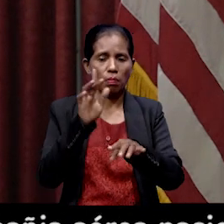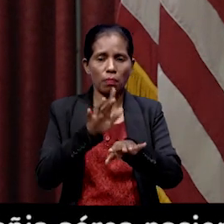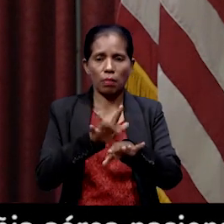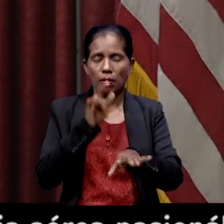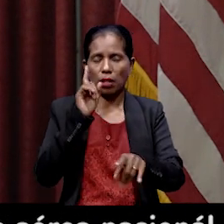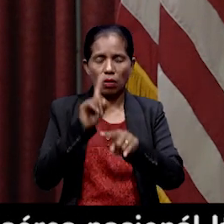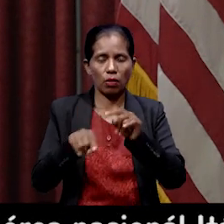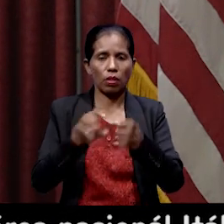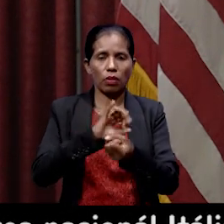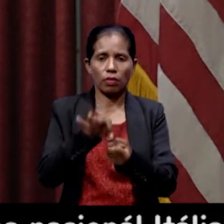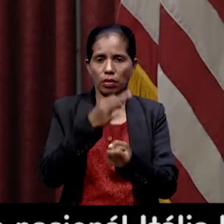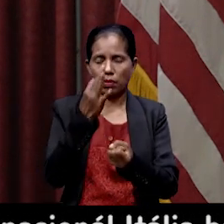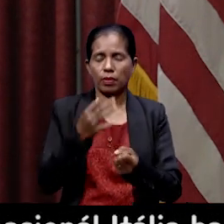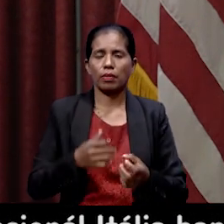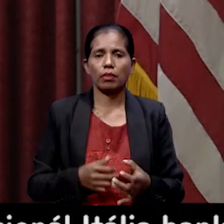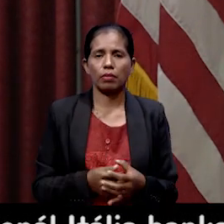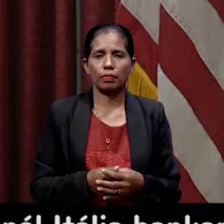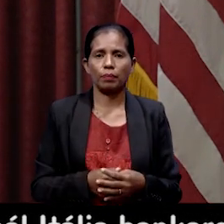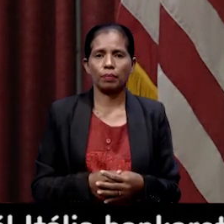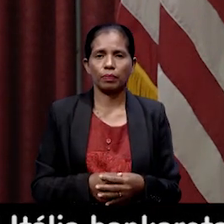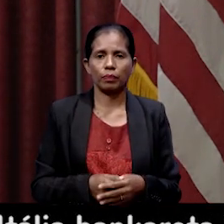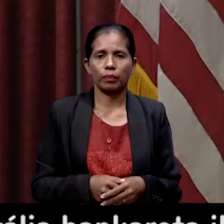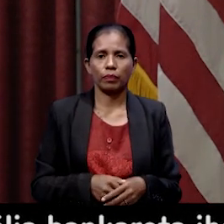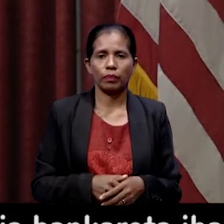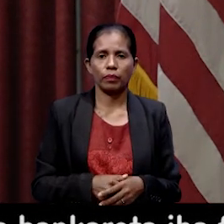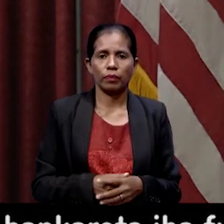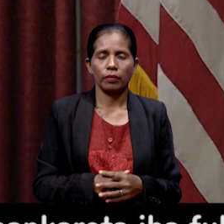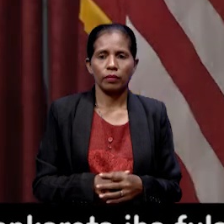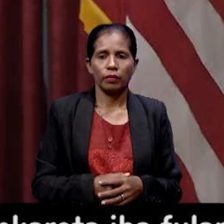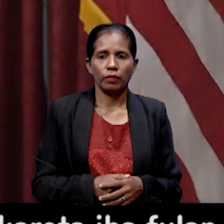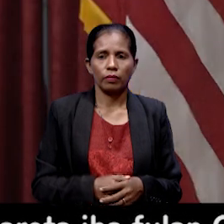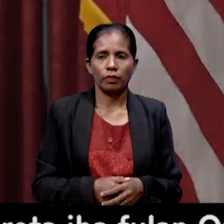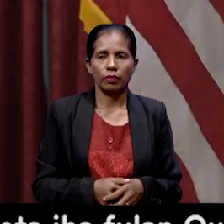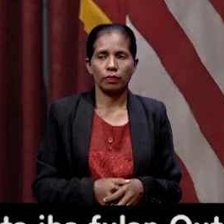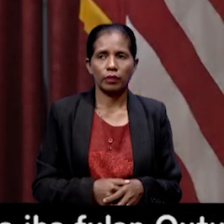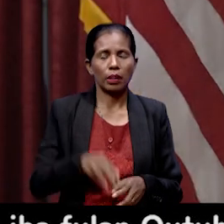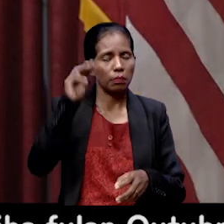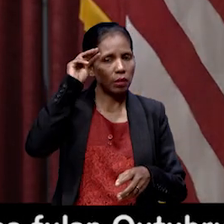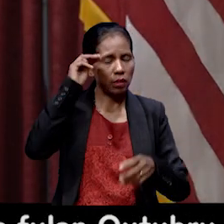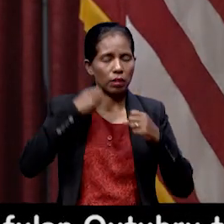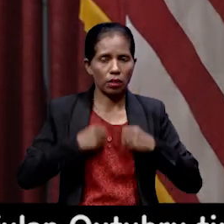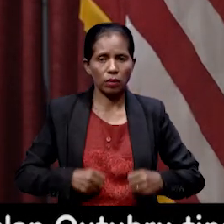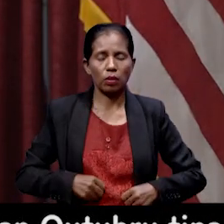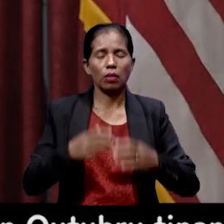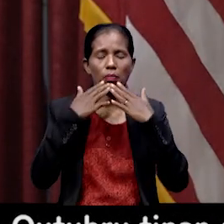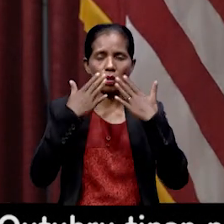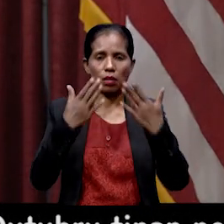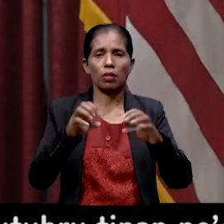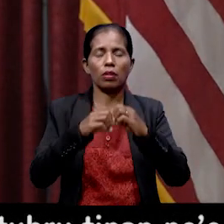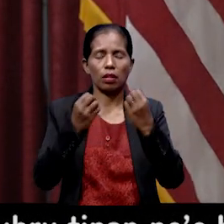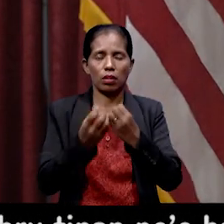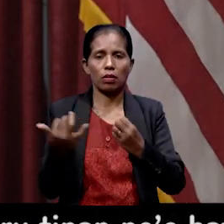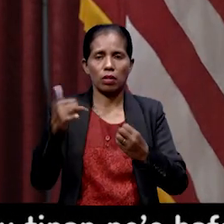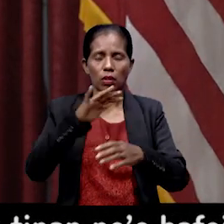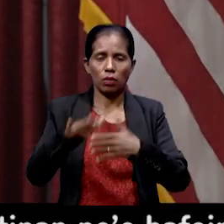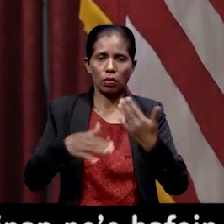COVID-19. Protect health workers and reduce transmission. Ministério de Saúde agradece a organização Sirahoto